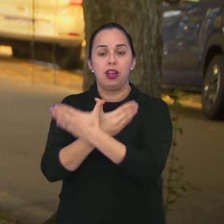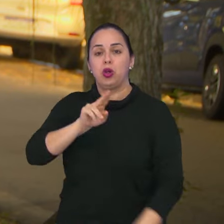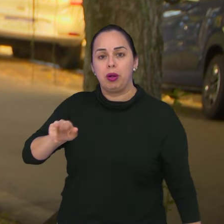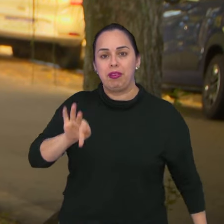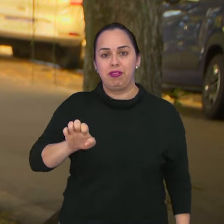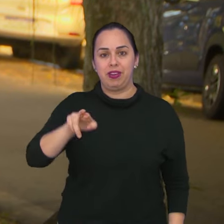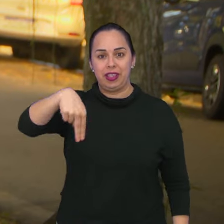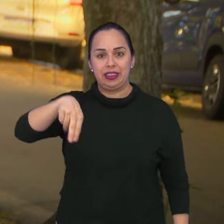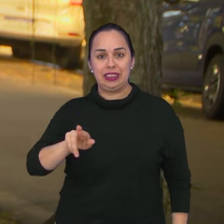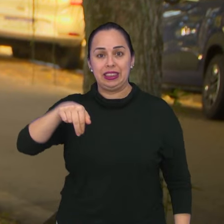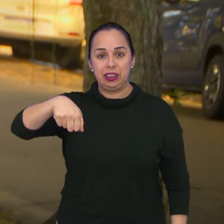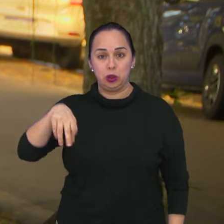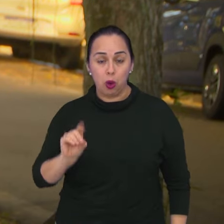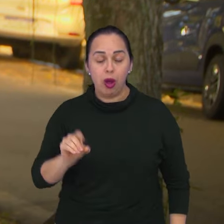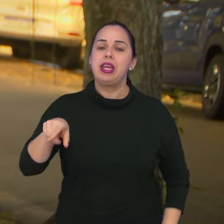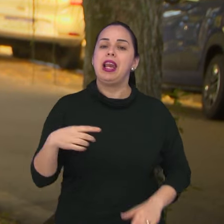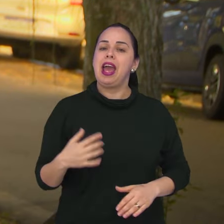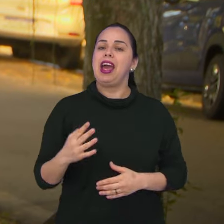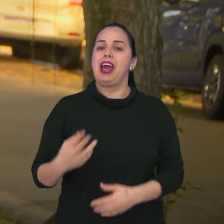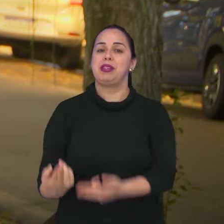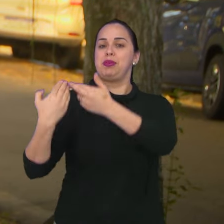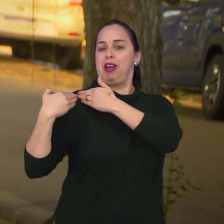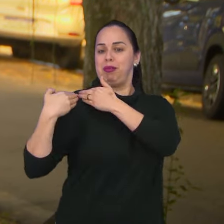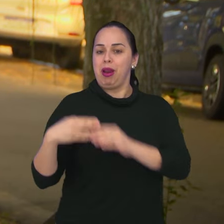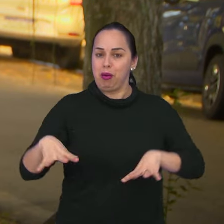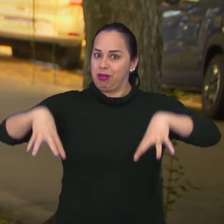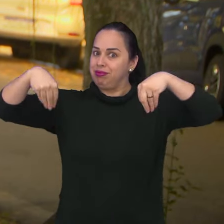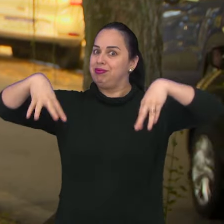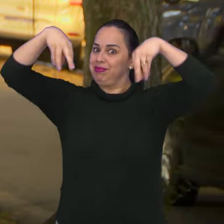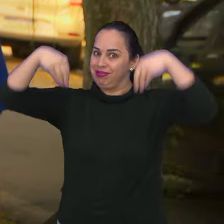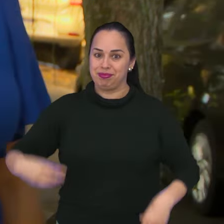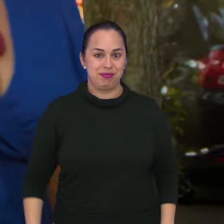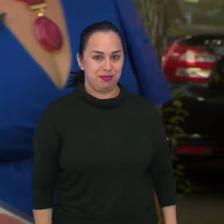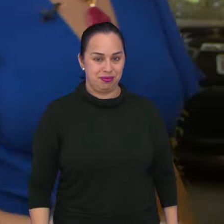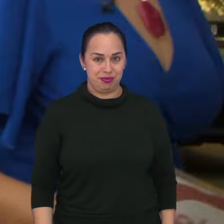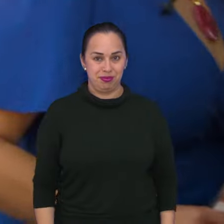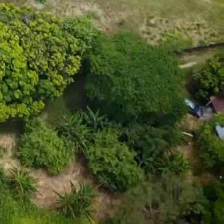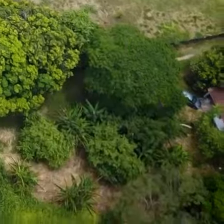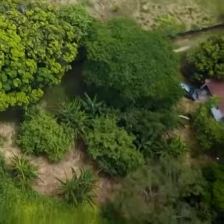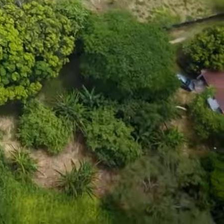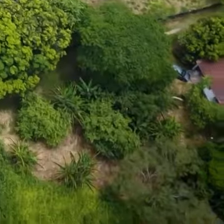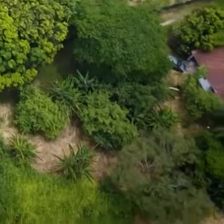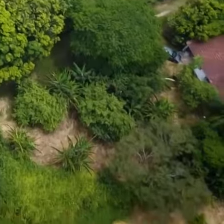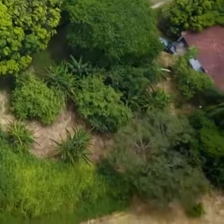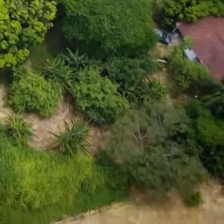ITA, Fernando de Mendonças, atualmente é conhecido como o Senhor do Castelo.